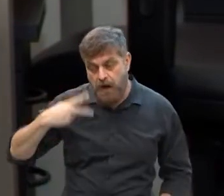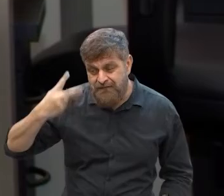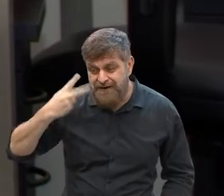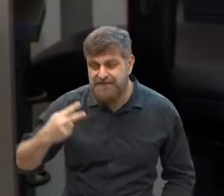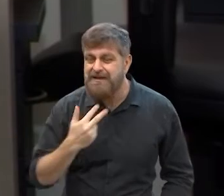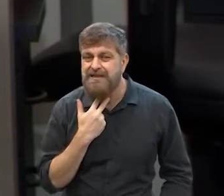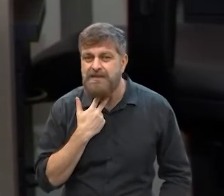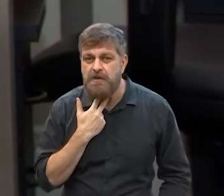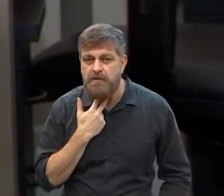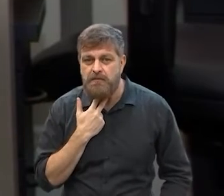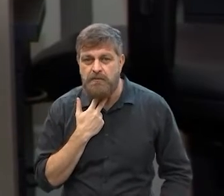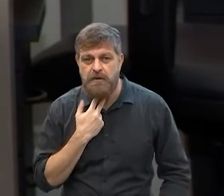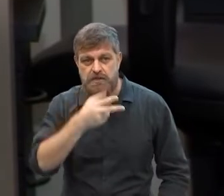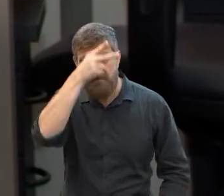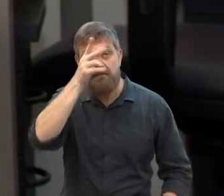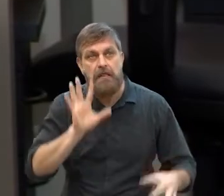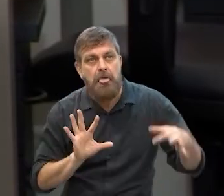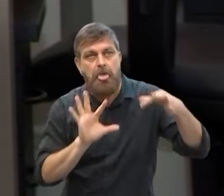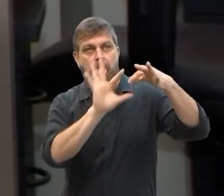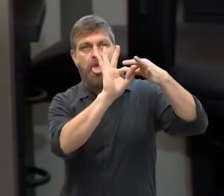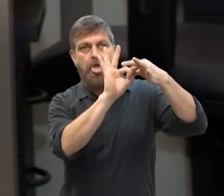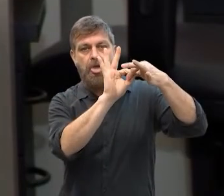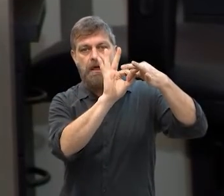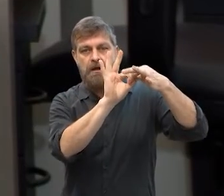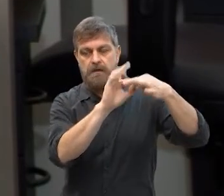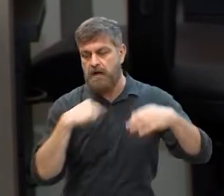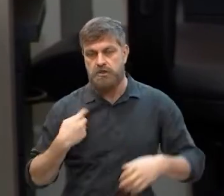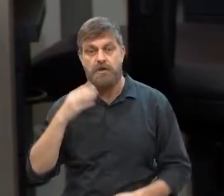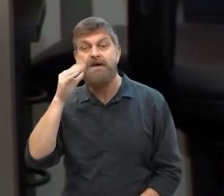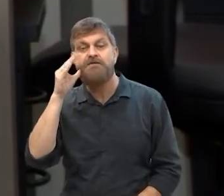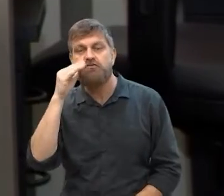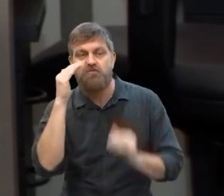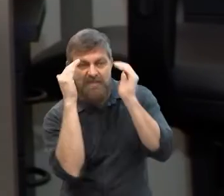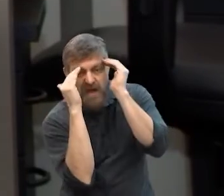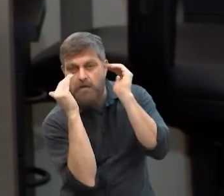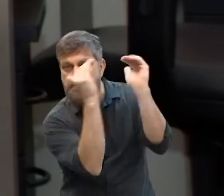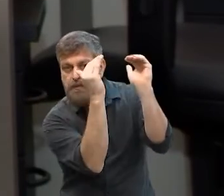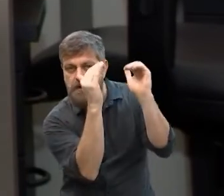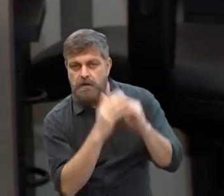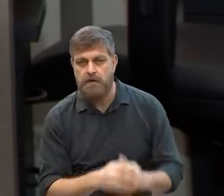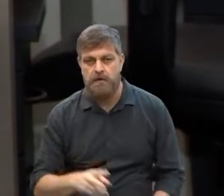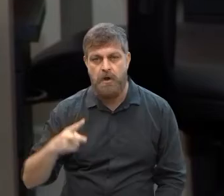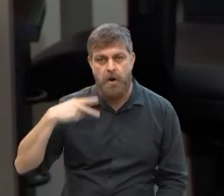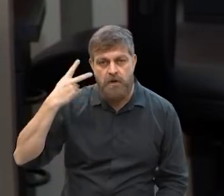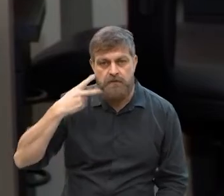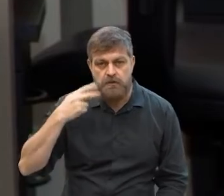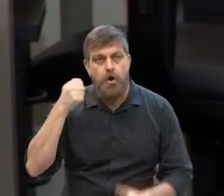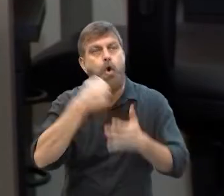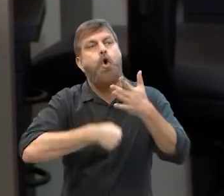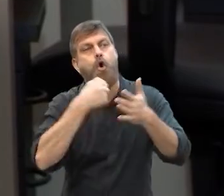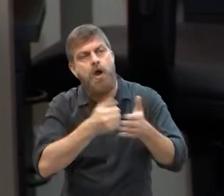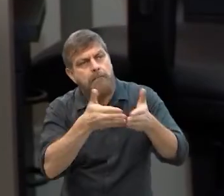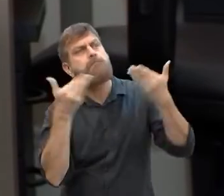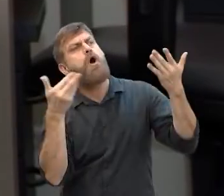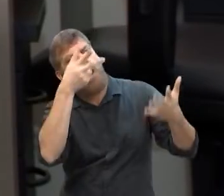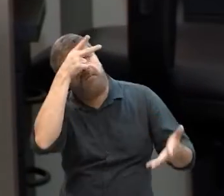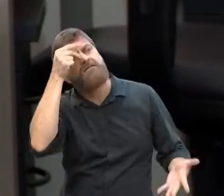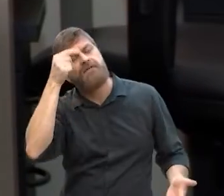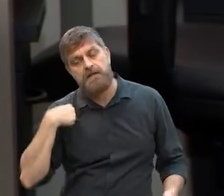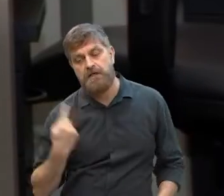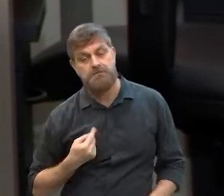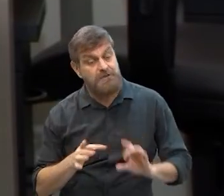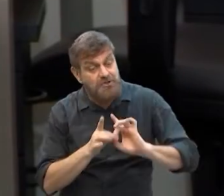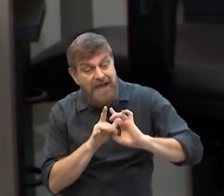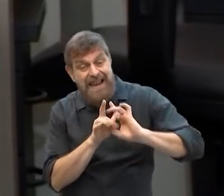ficar atrelado ao prefeito e ser um funcionário do prefeito. O vereador ele tem que cobrar o prefeito, tem que ser independente